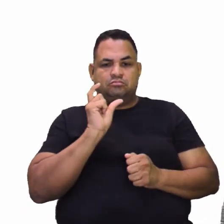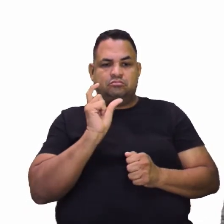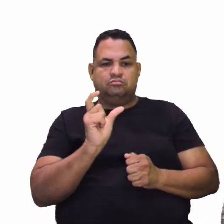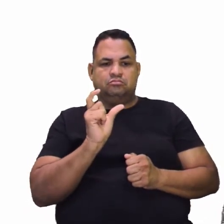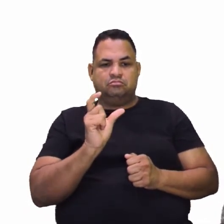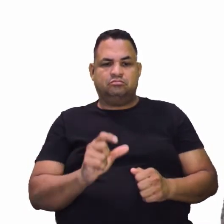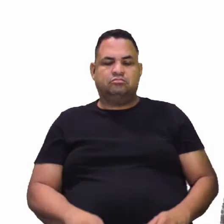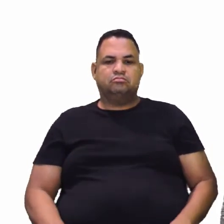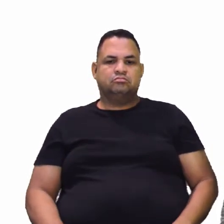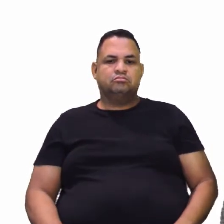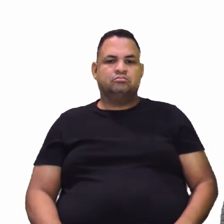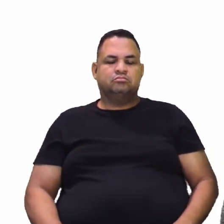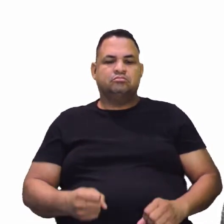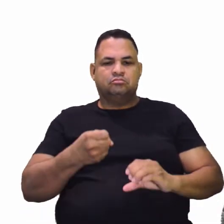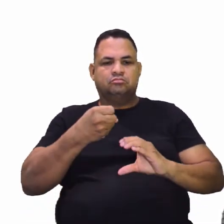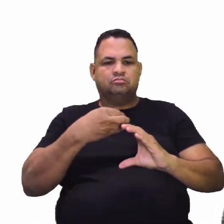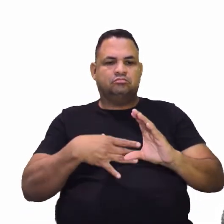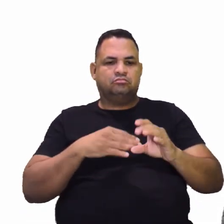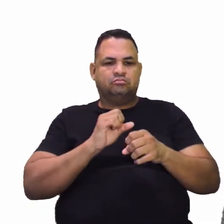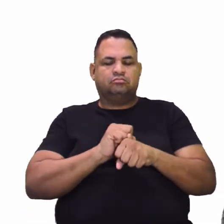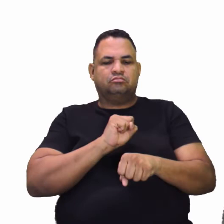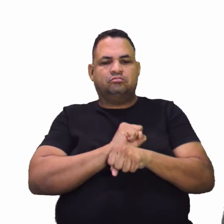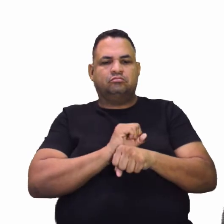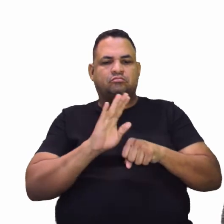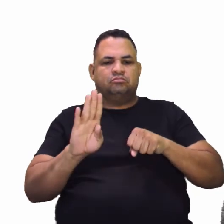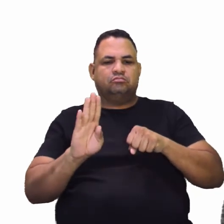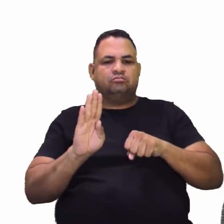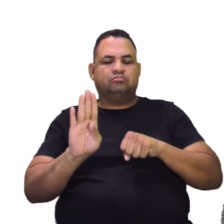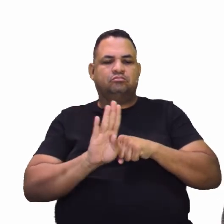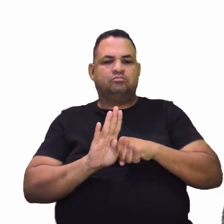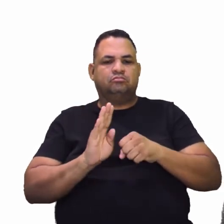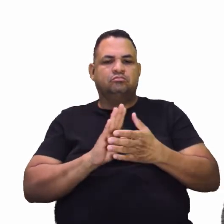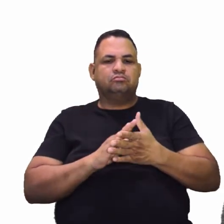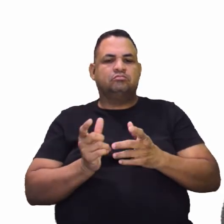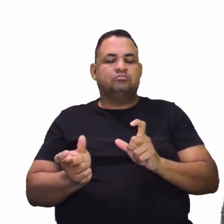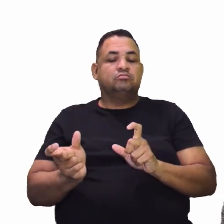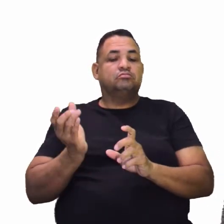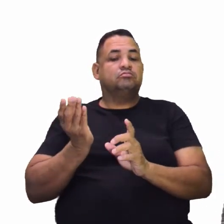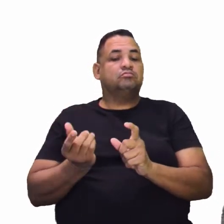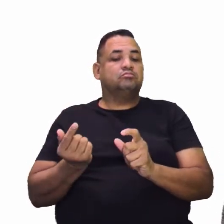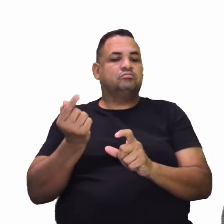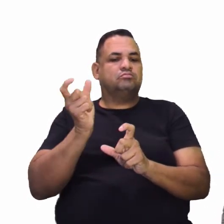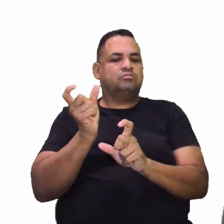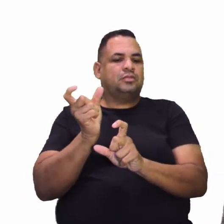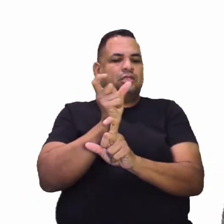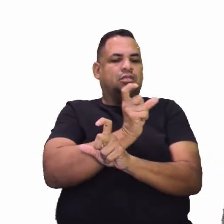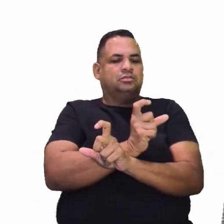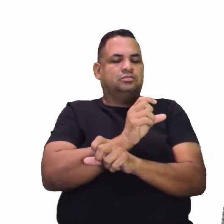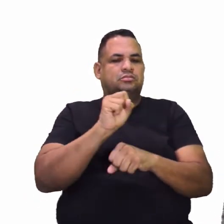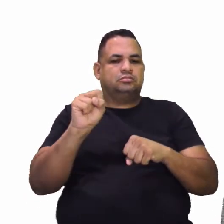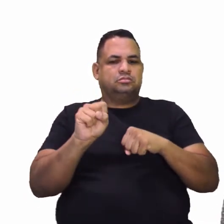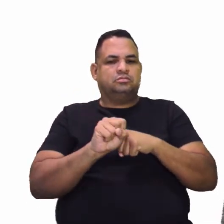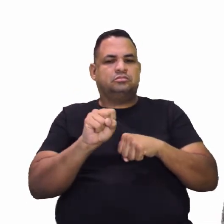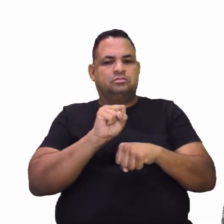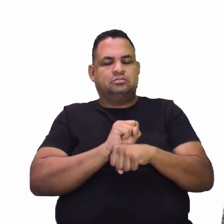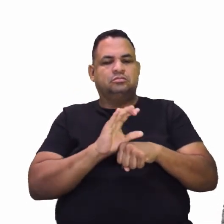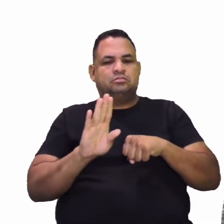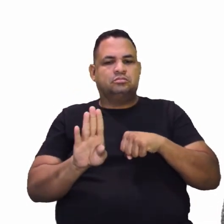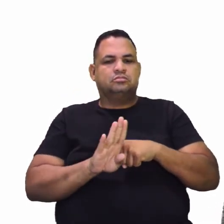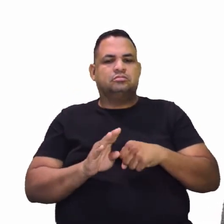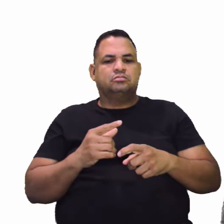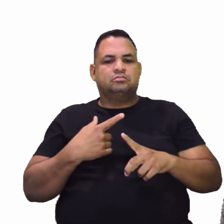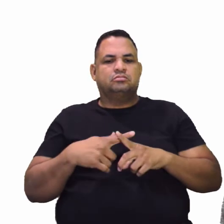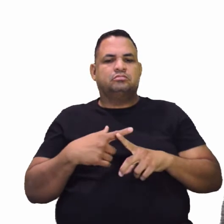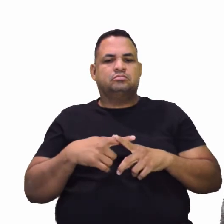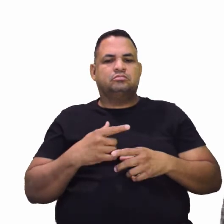palavra só, ele caracteriza um substantivo. Então, ele sempre vem antes de um substantivo, porque no